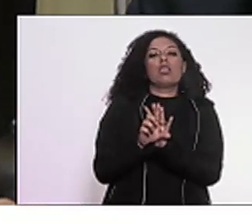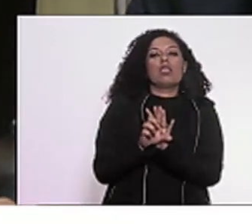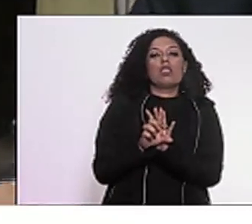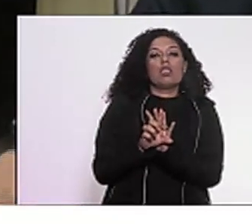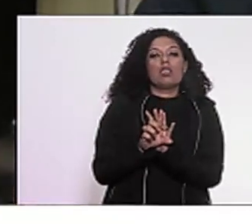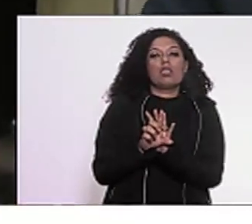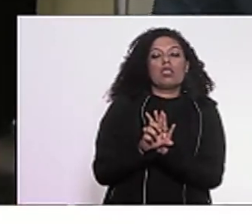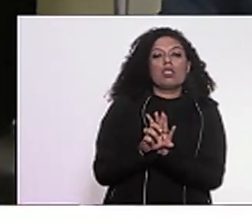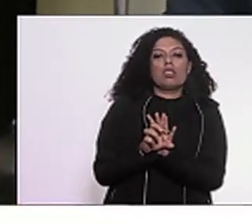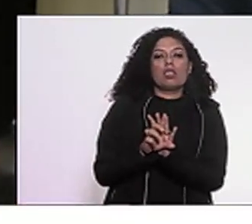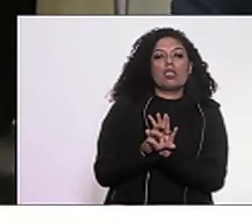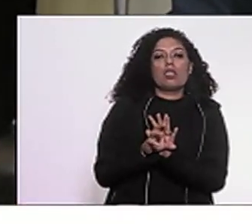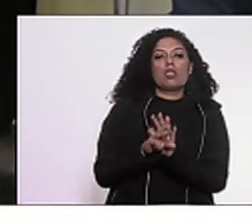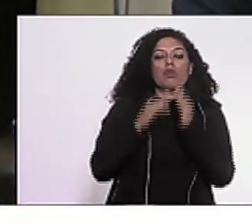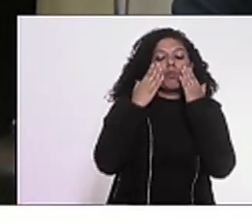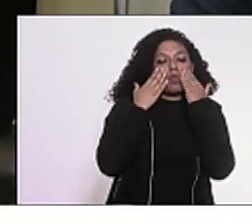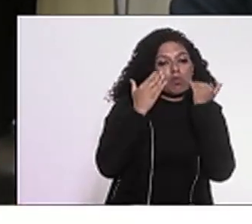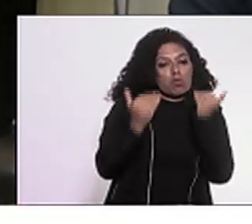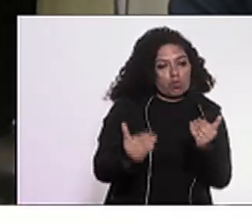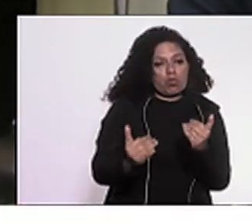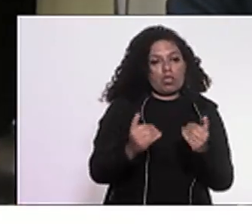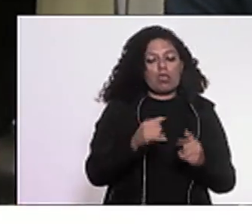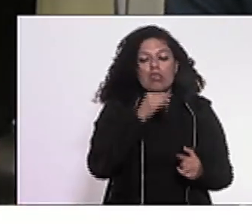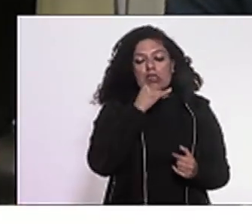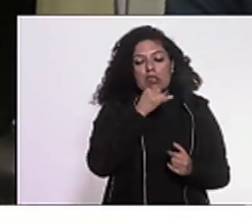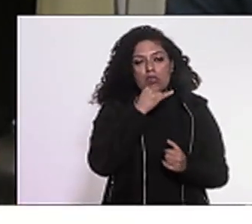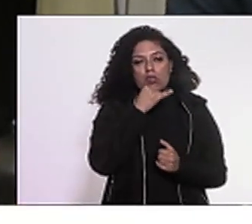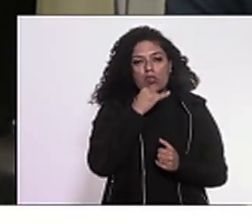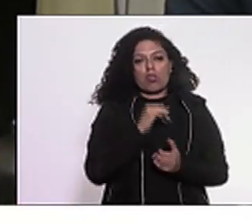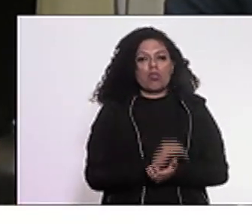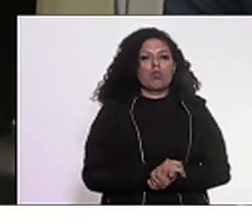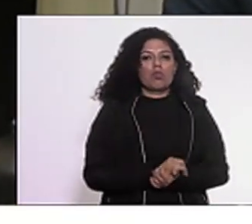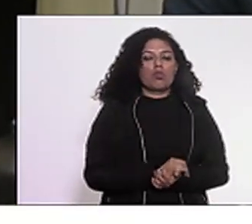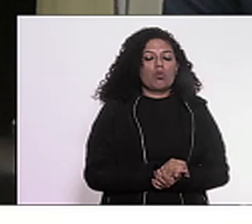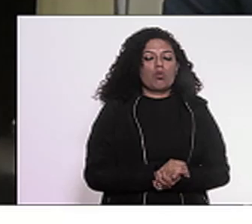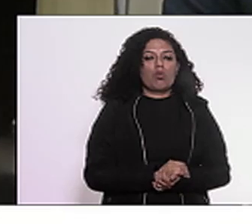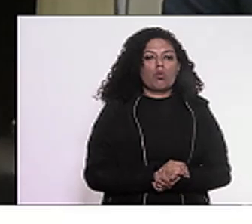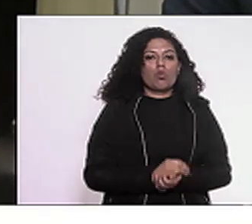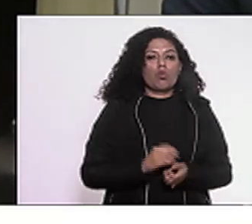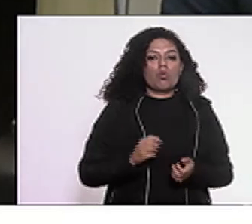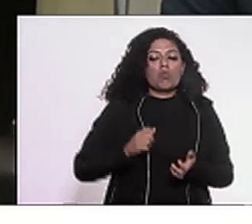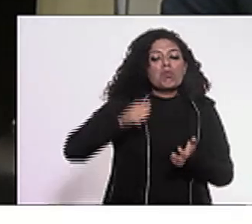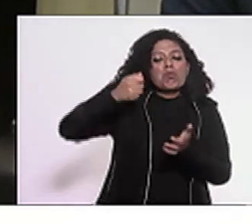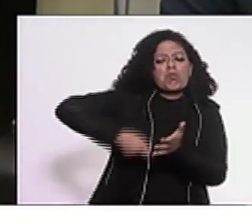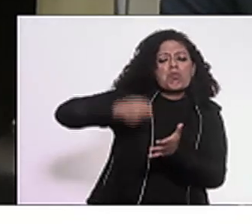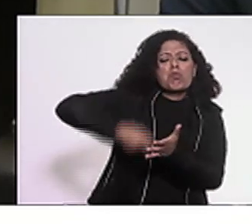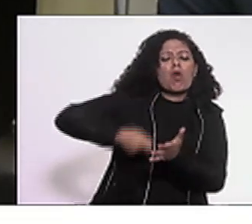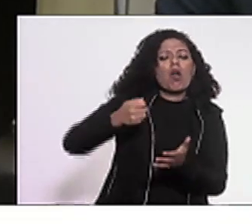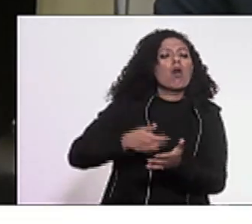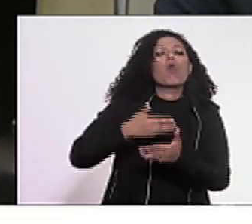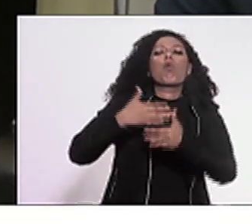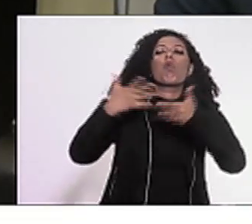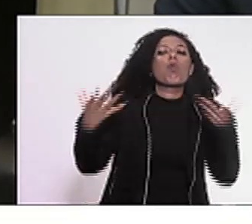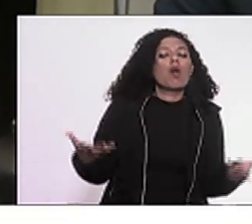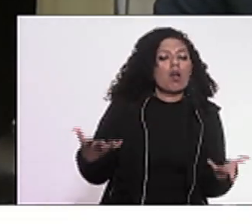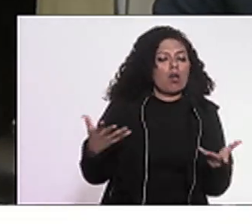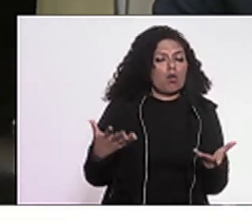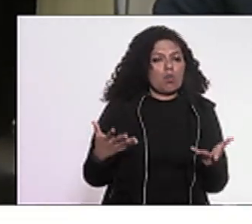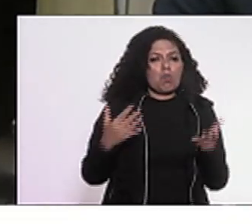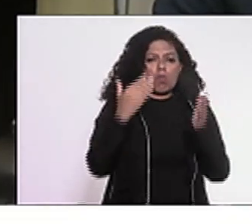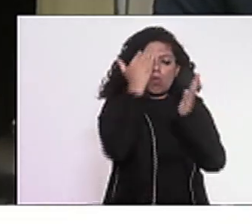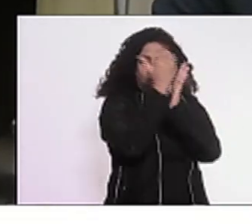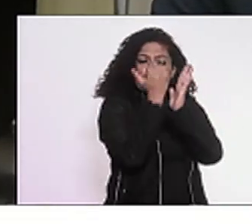as portas para estabelecer isso. Por exemplo, qual seria a punição para o assédio? Quais seriam os